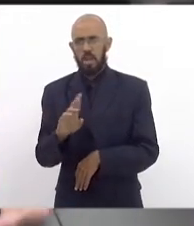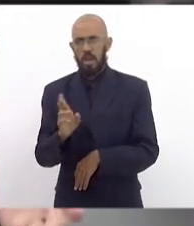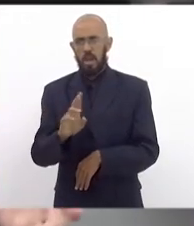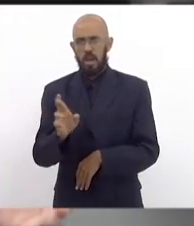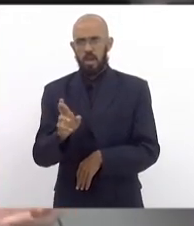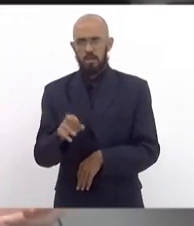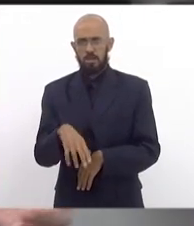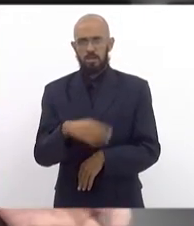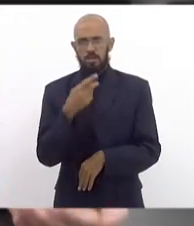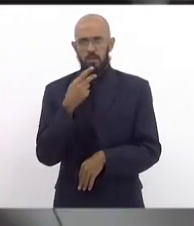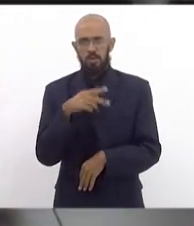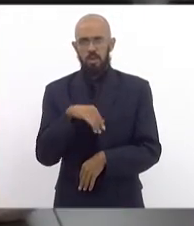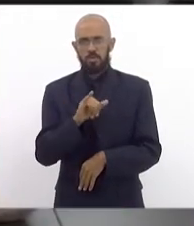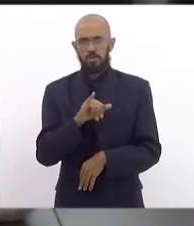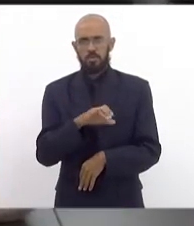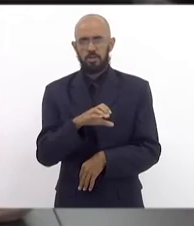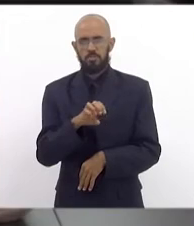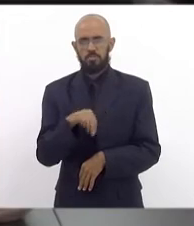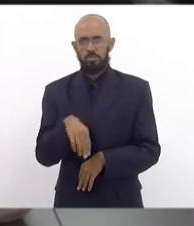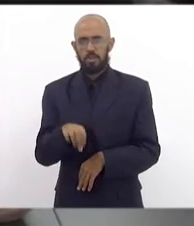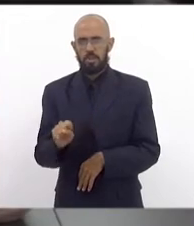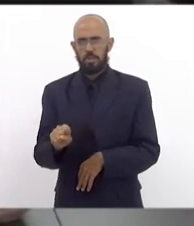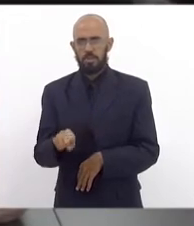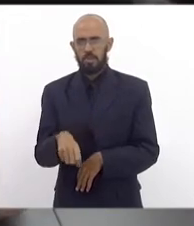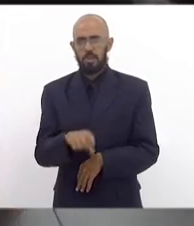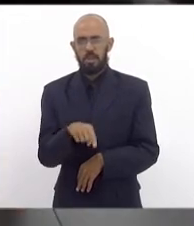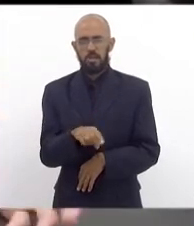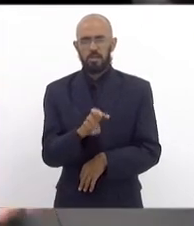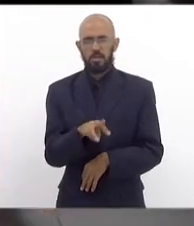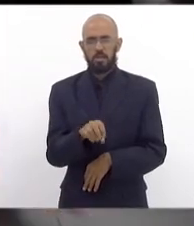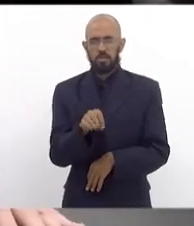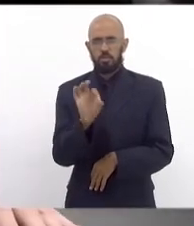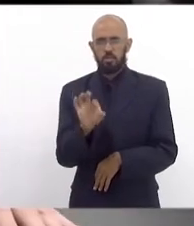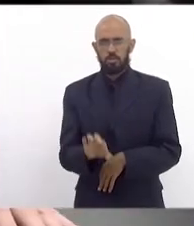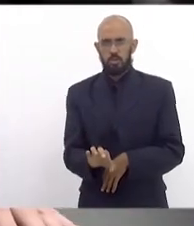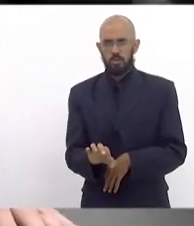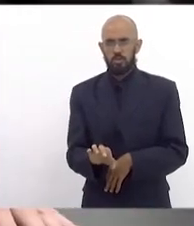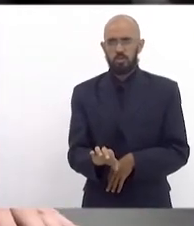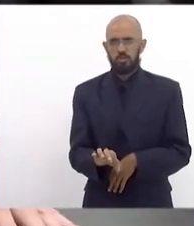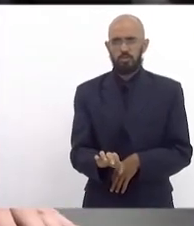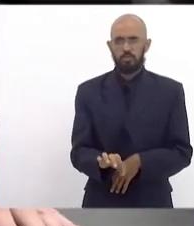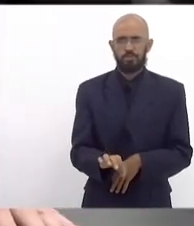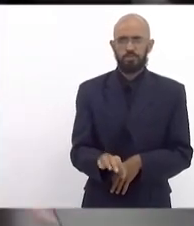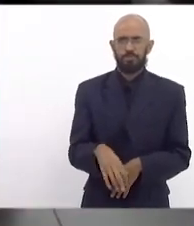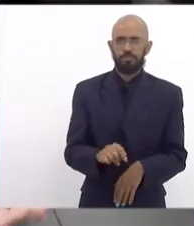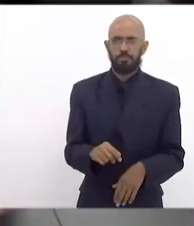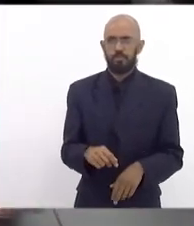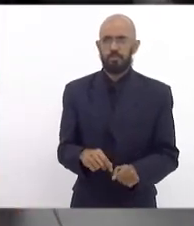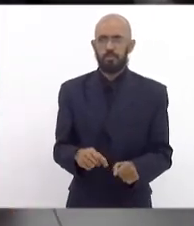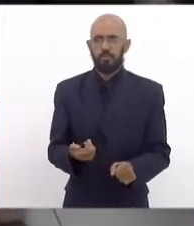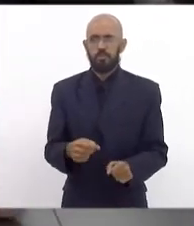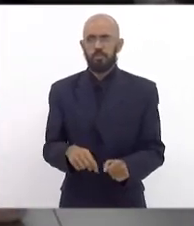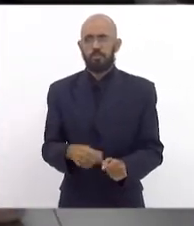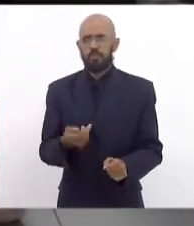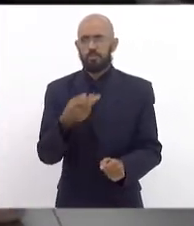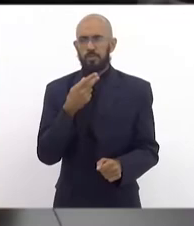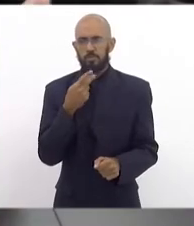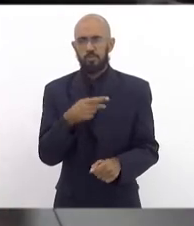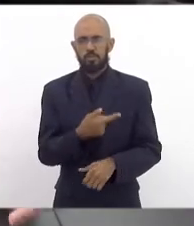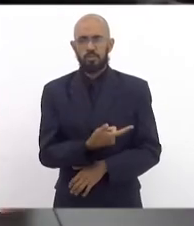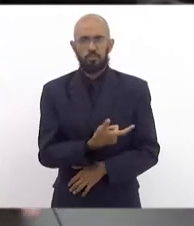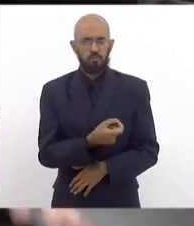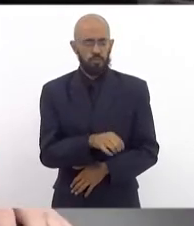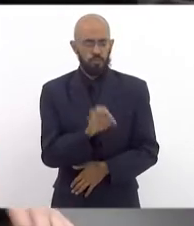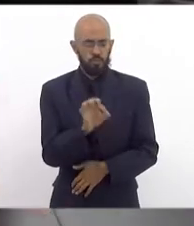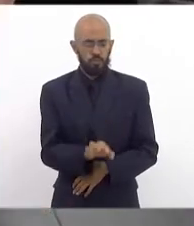aqui do ICMS sobre trinta por cento que essa diferença então a gente tá falando aqui sobre a vinte por cento e trinta O